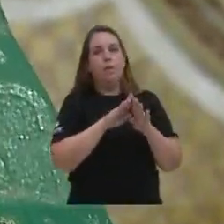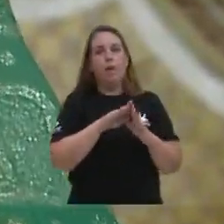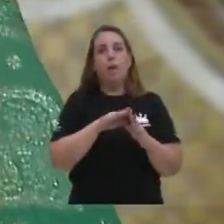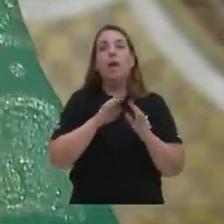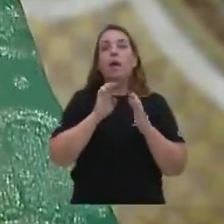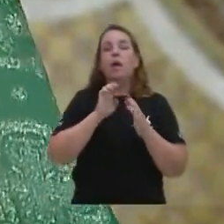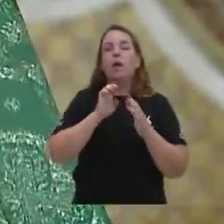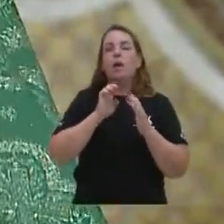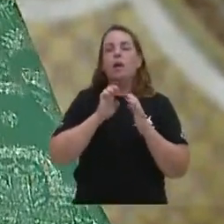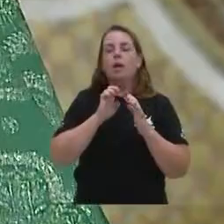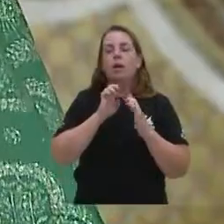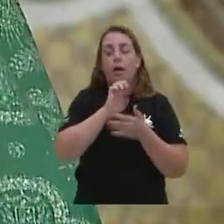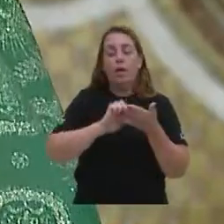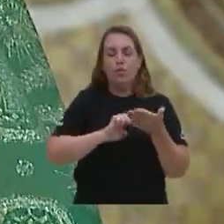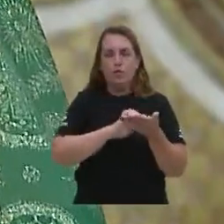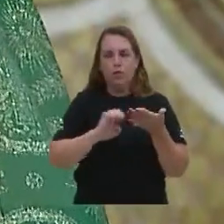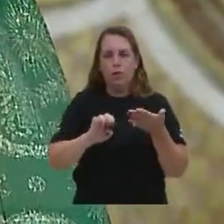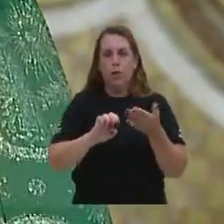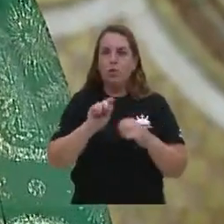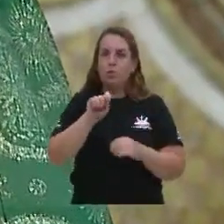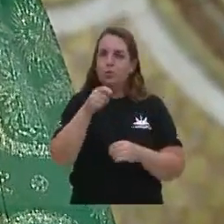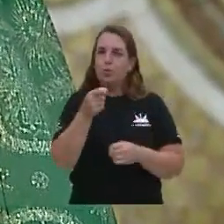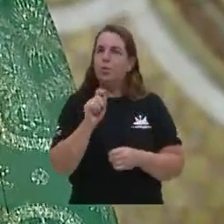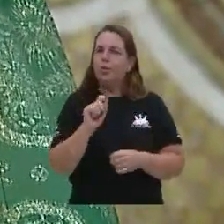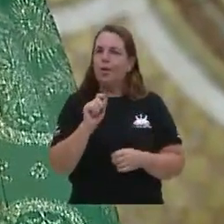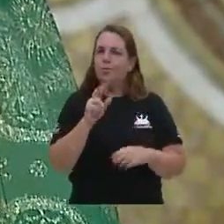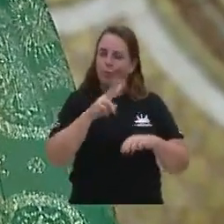Evangelho, sobre os vocacionados.